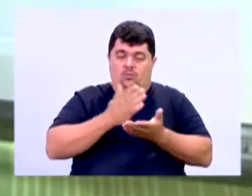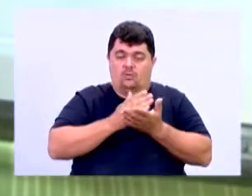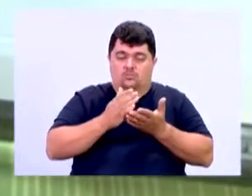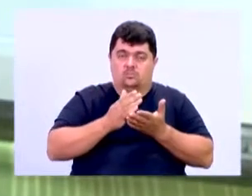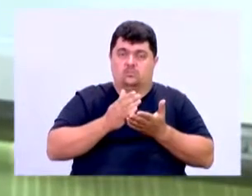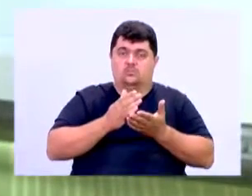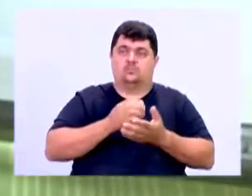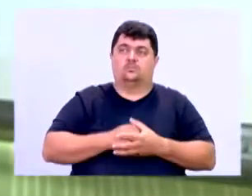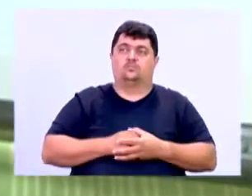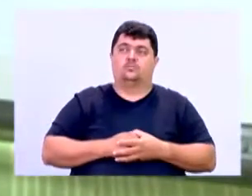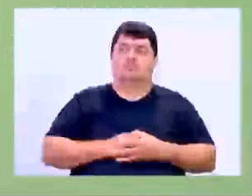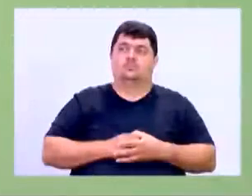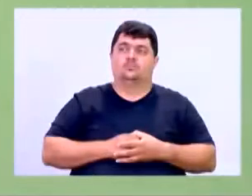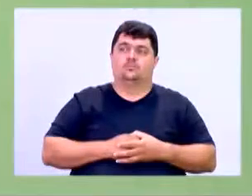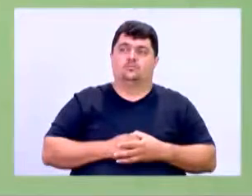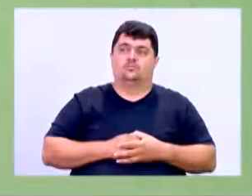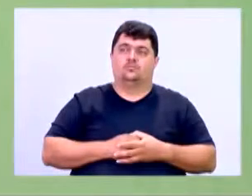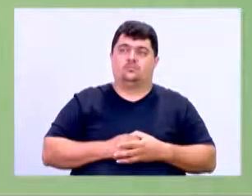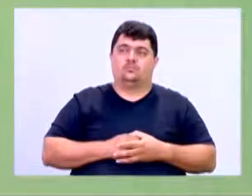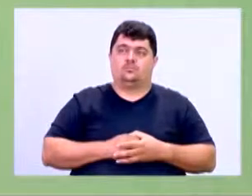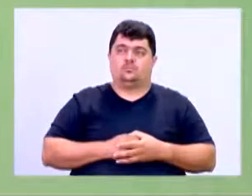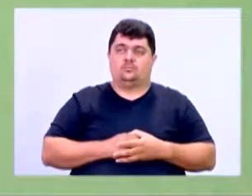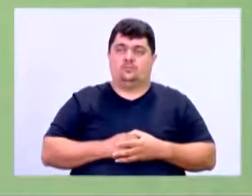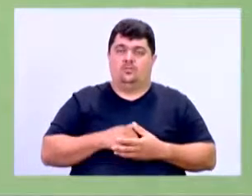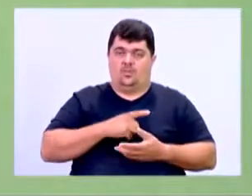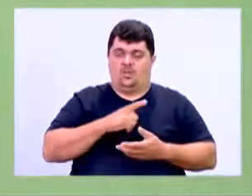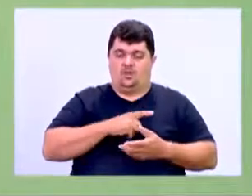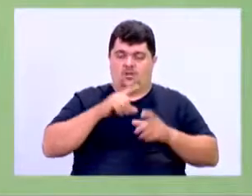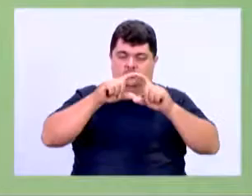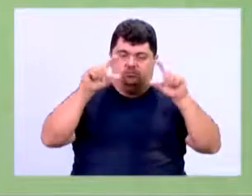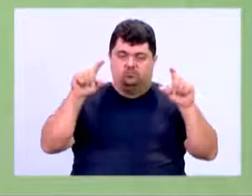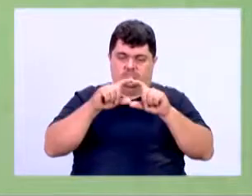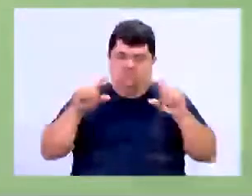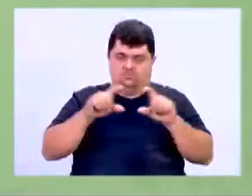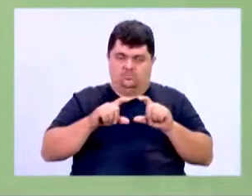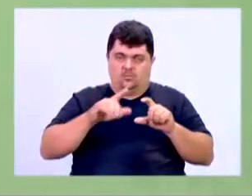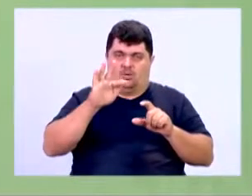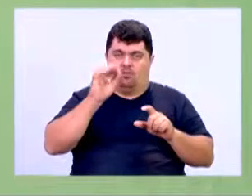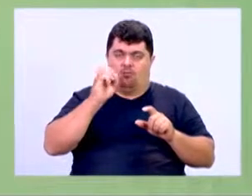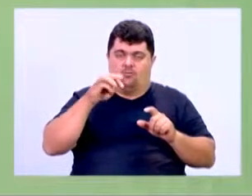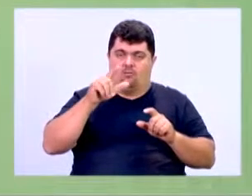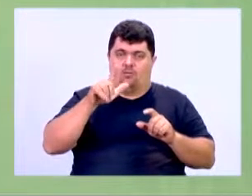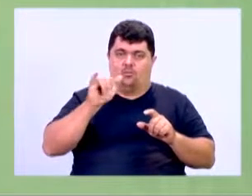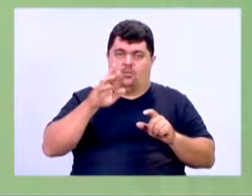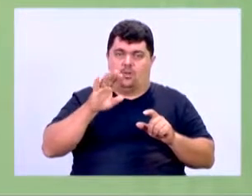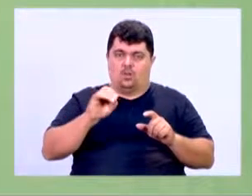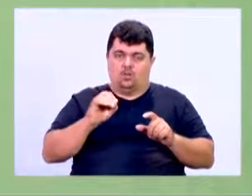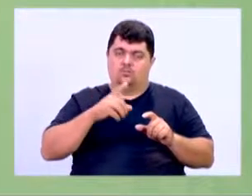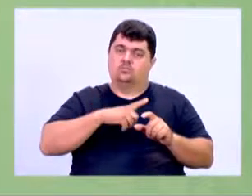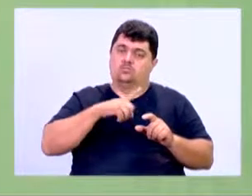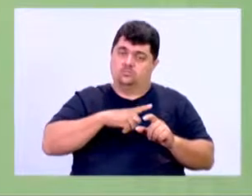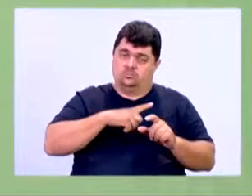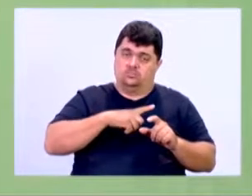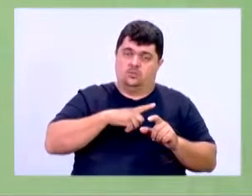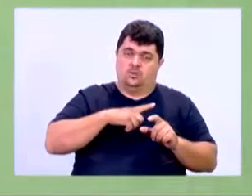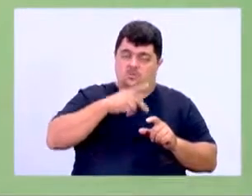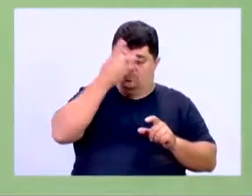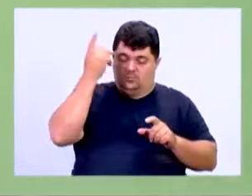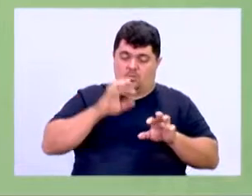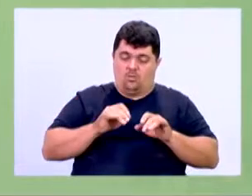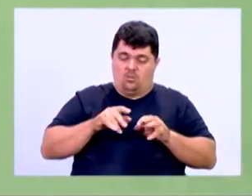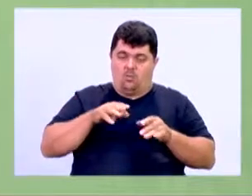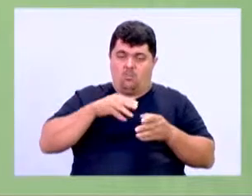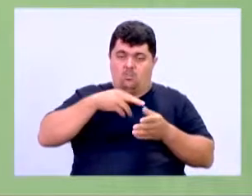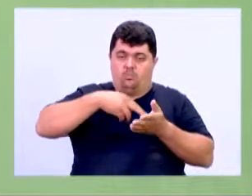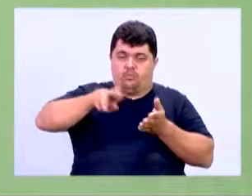trabalhar com formulário. A partir de um formulário em HTML, em um navegador, o usuário envia dados para